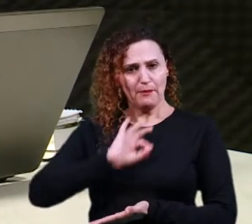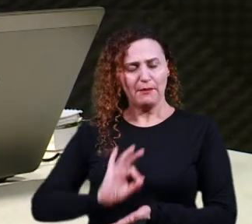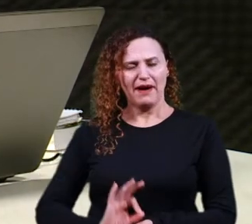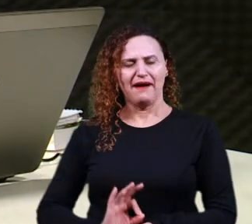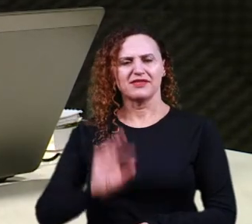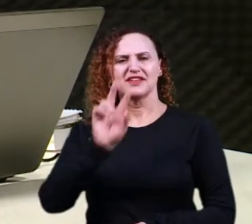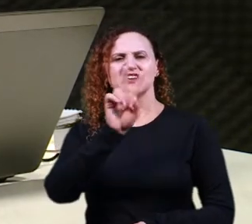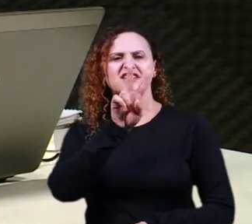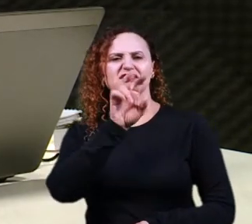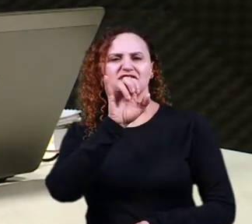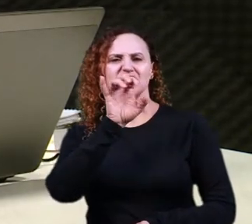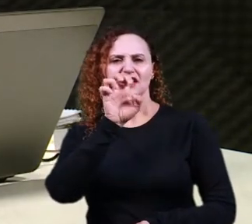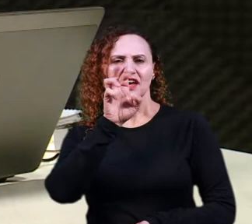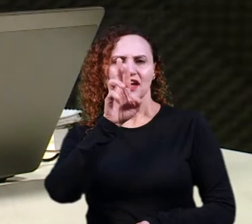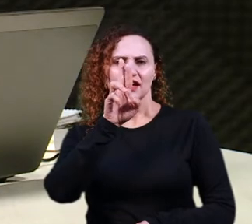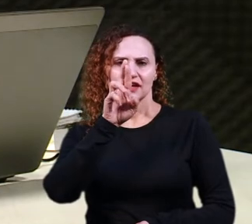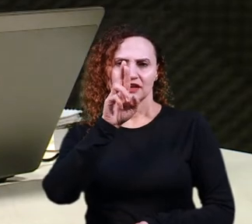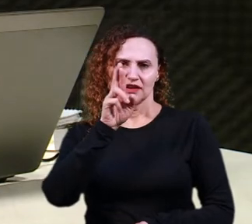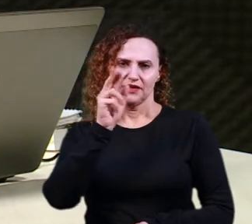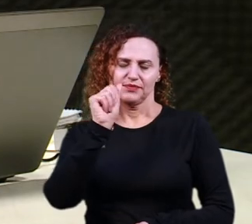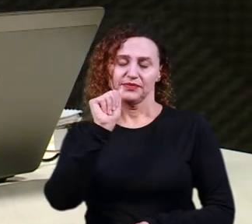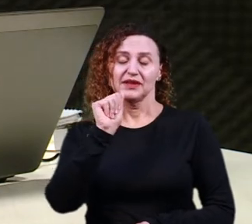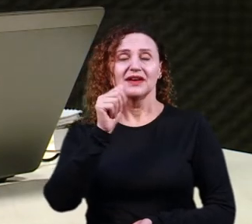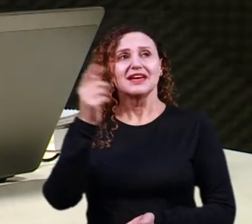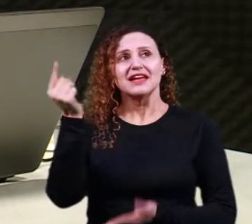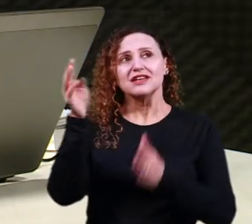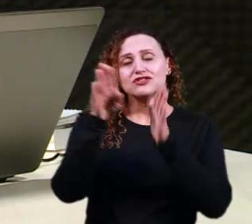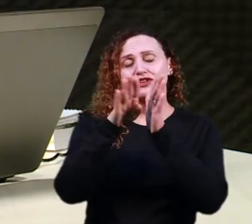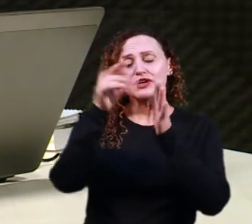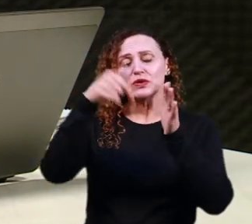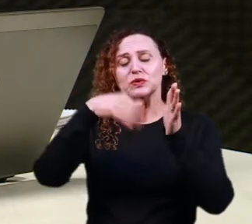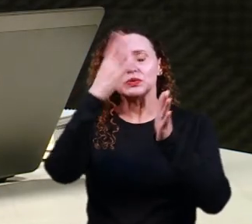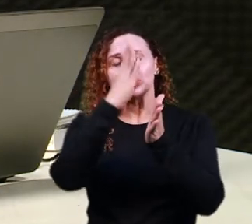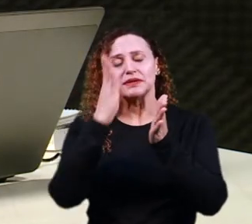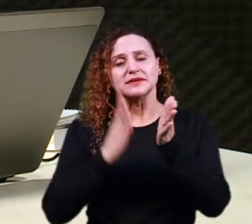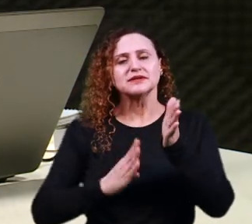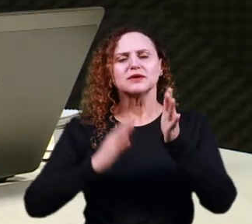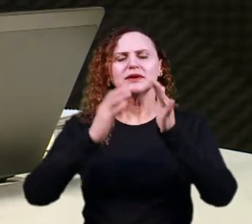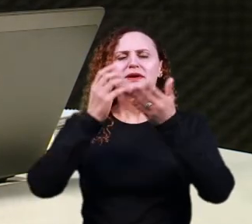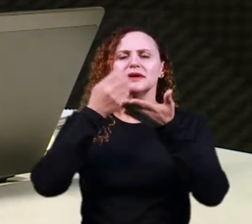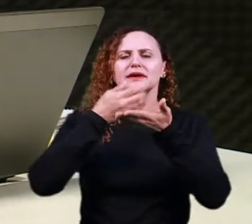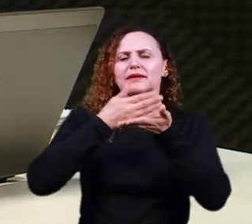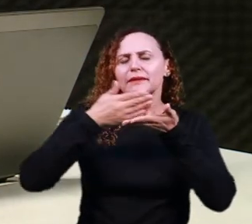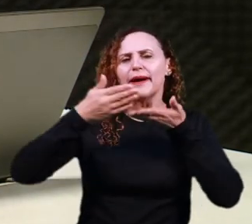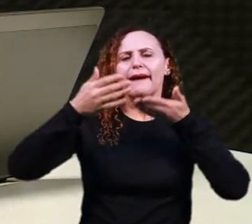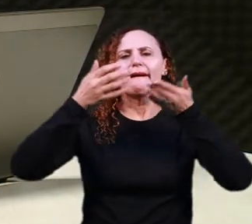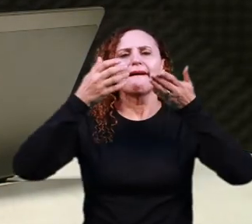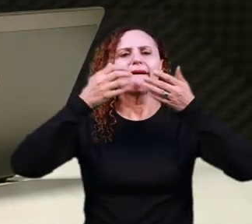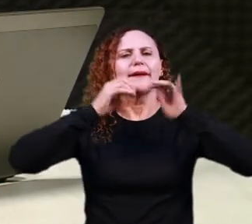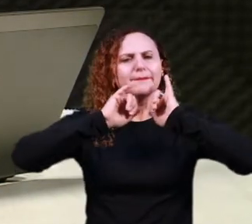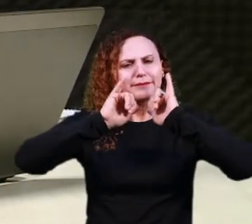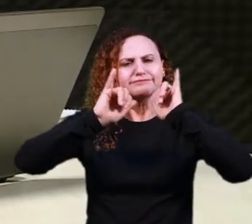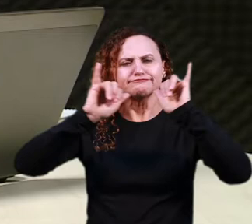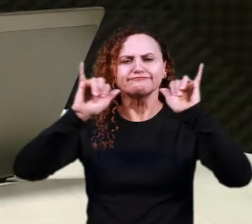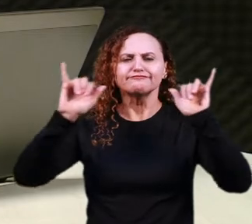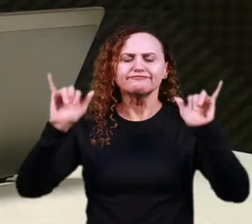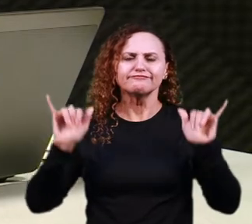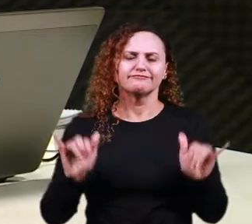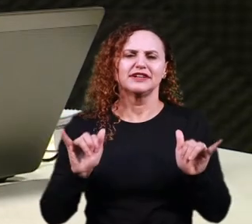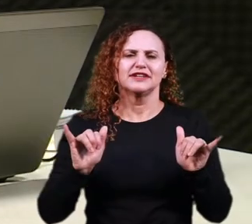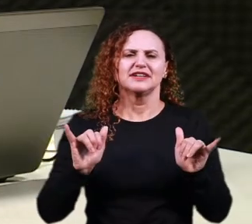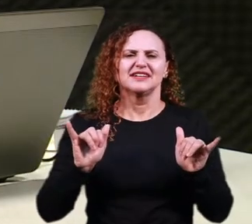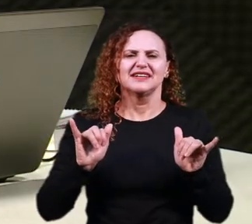também vem para o Brasil e acaba pregando aqui no Brasil e supostamente